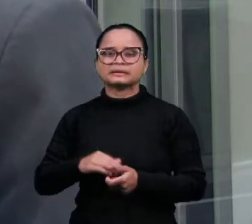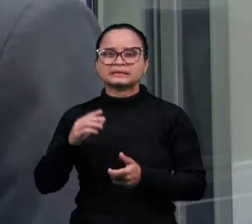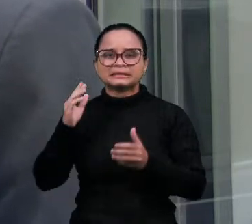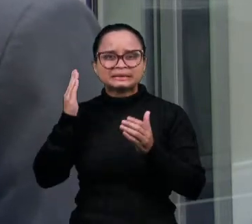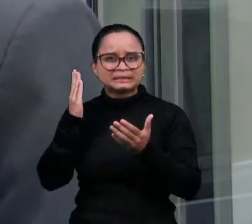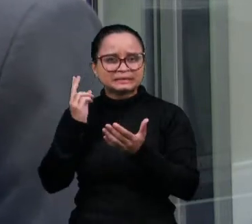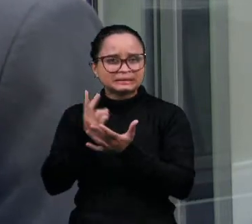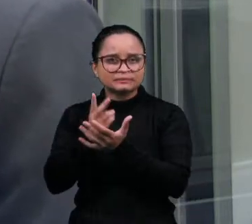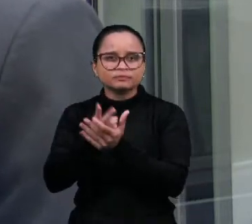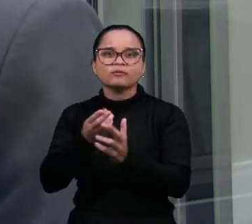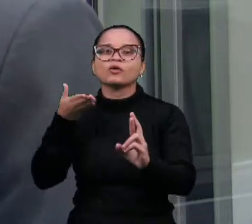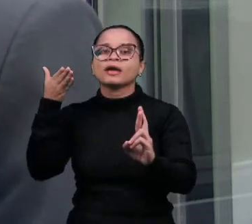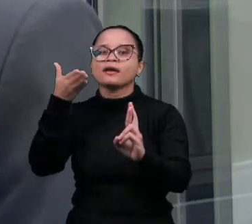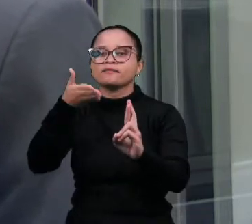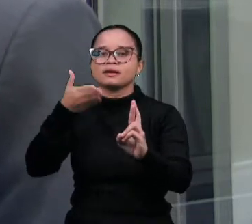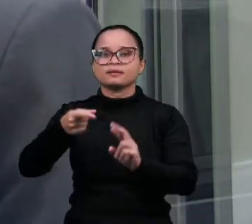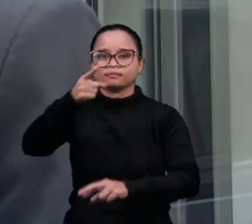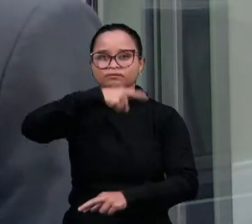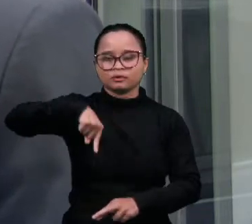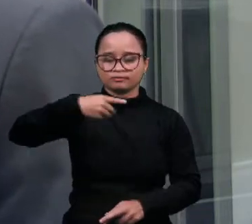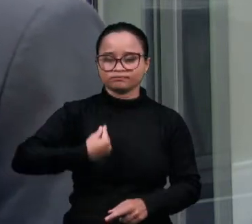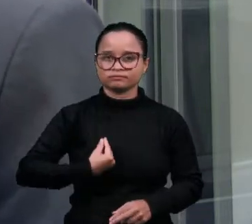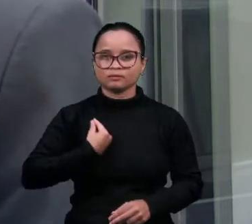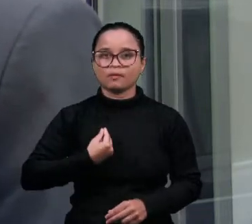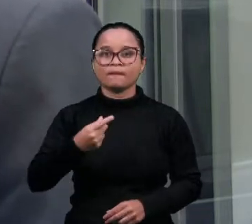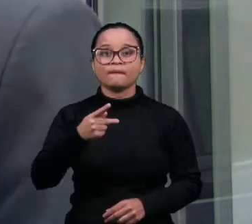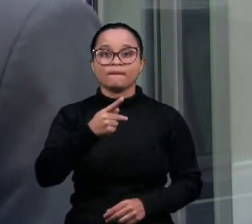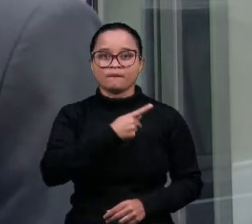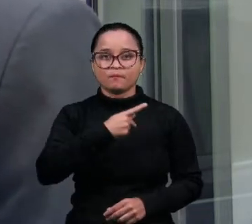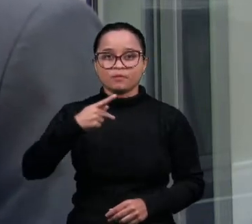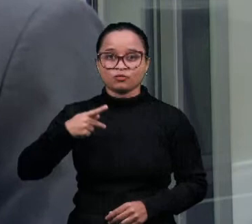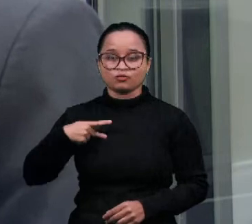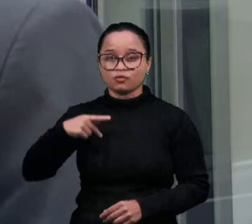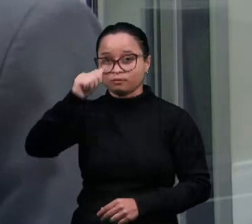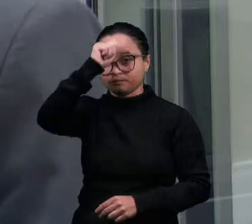nós aqui. E o pastor Amadeu, na época,